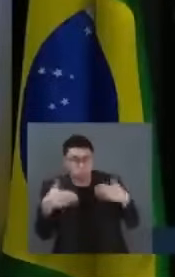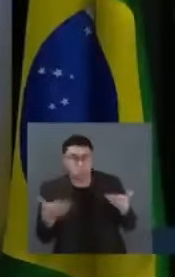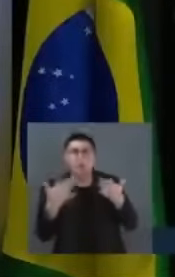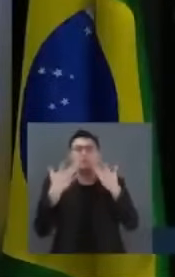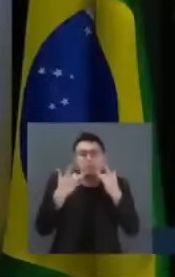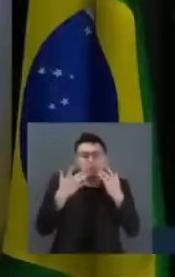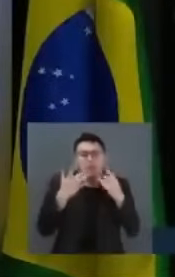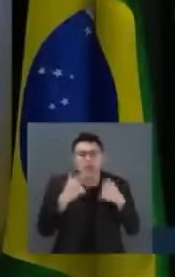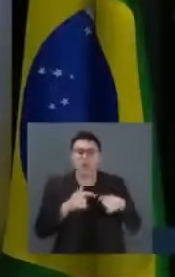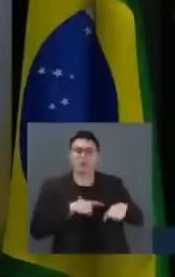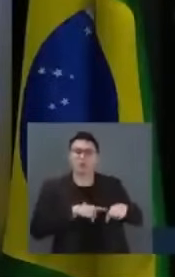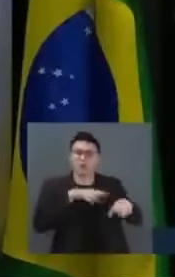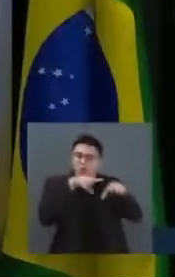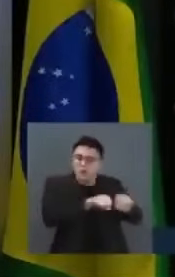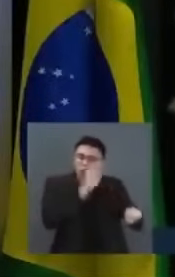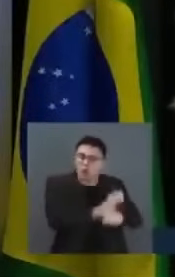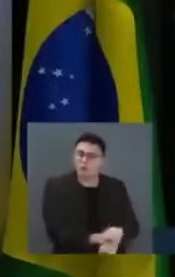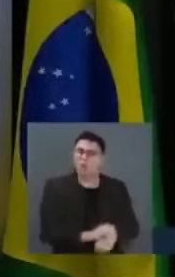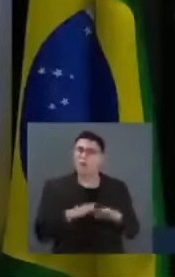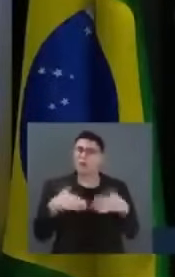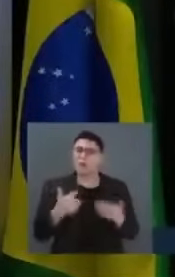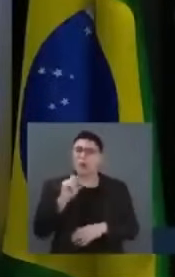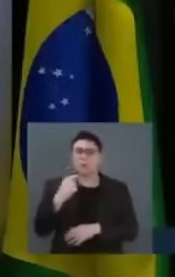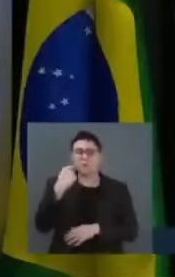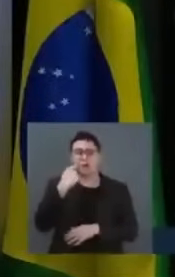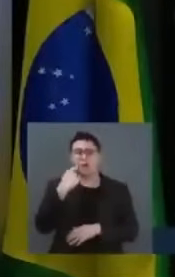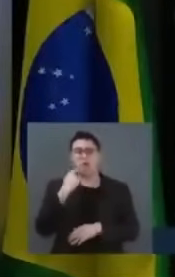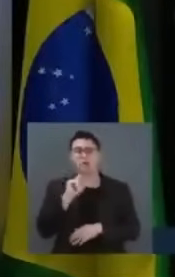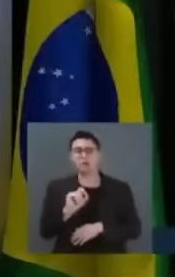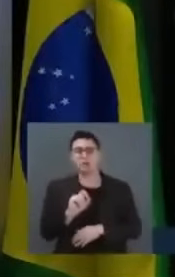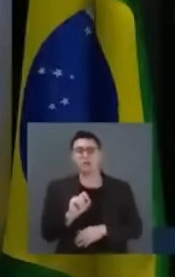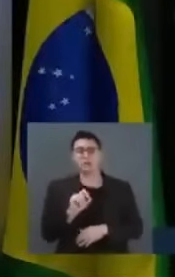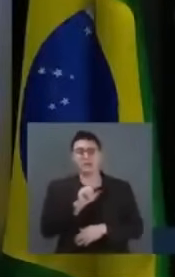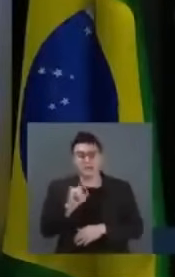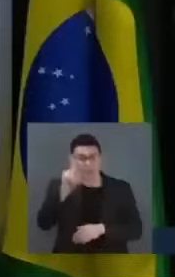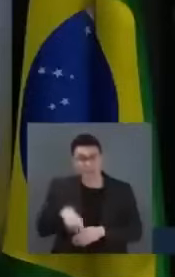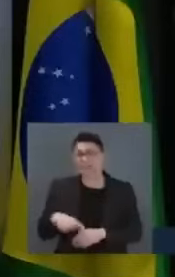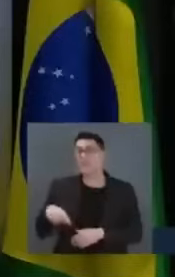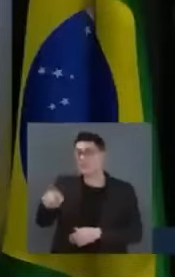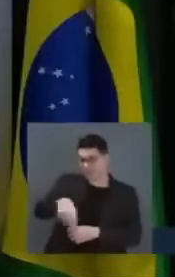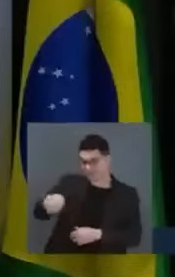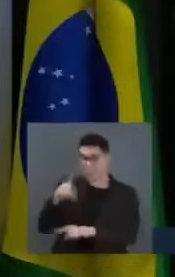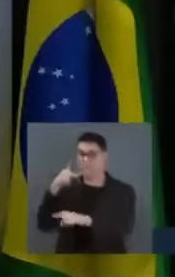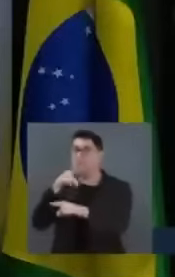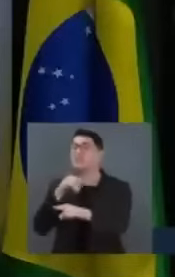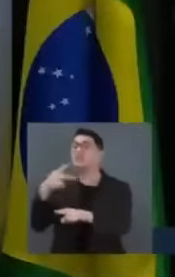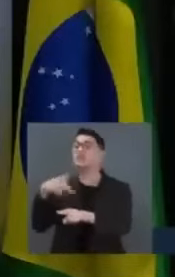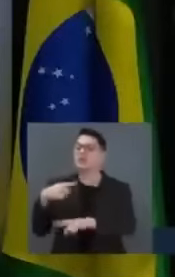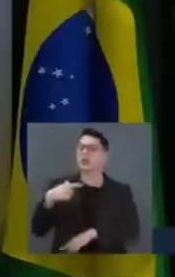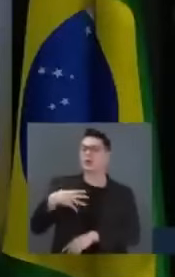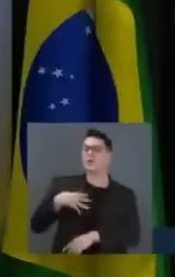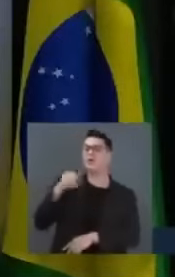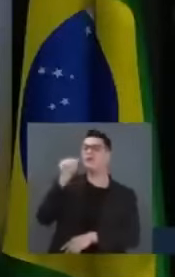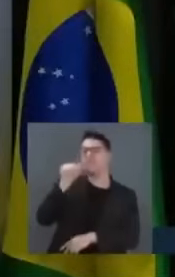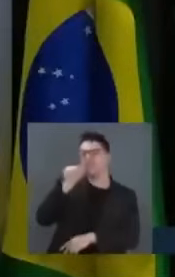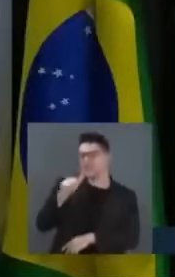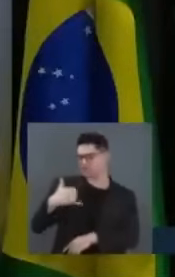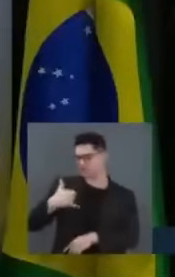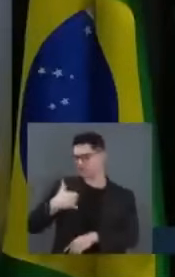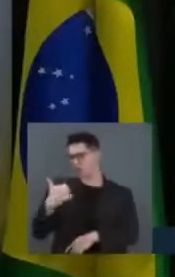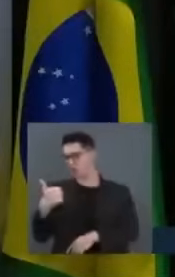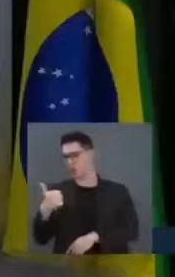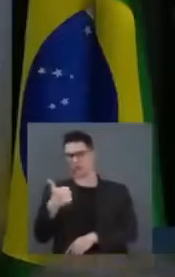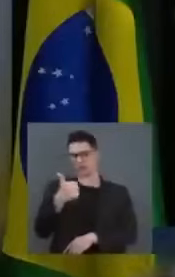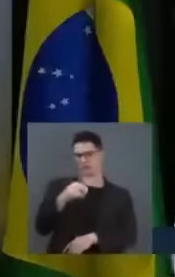E pergunto para vocês, se é a filha de um parlamentar aqui, com 10 anos, com 11, com 18, com